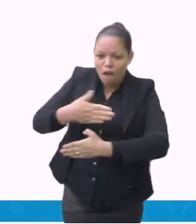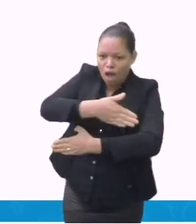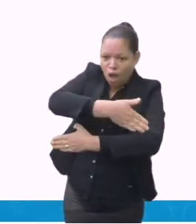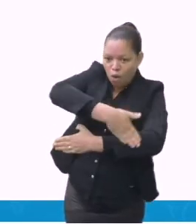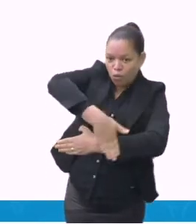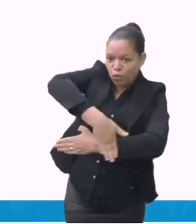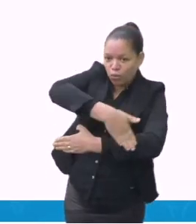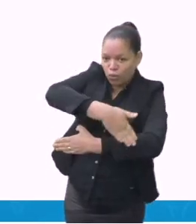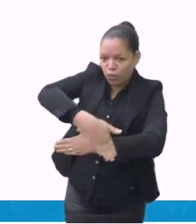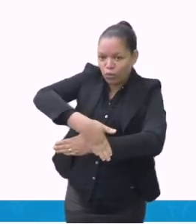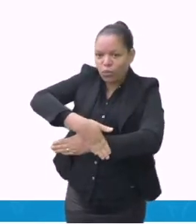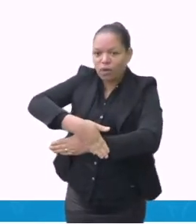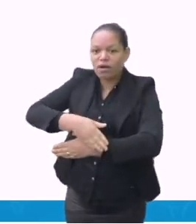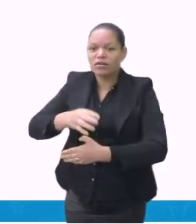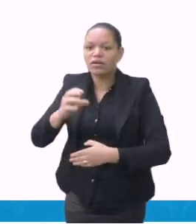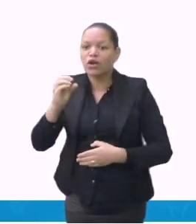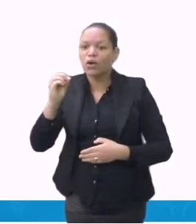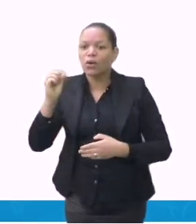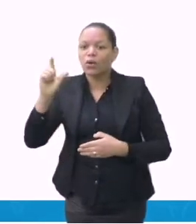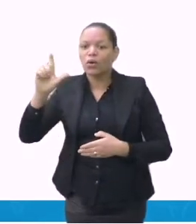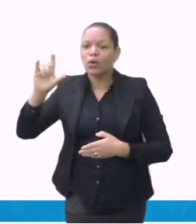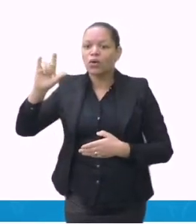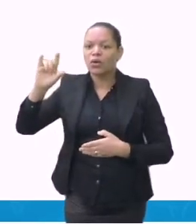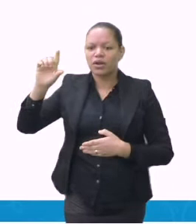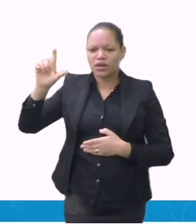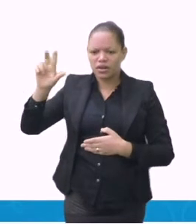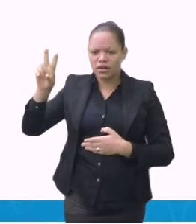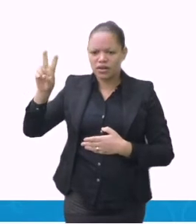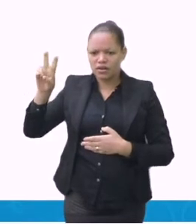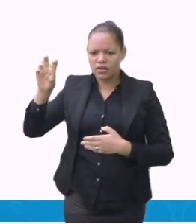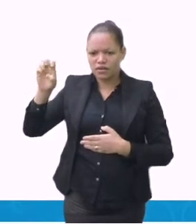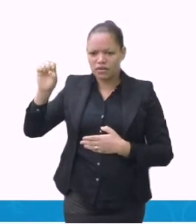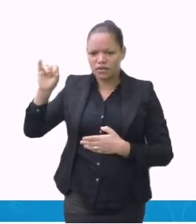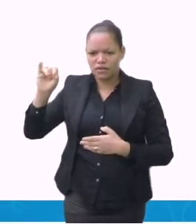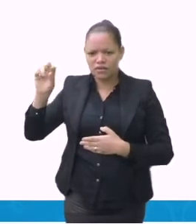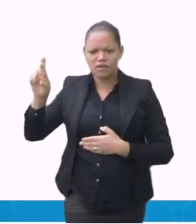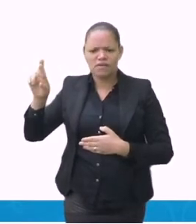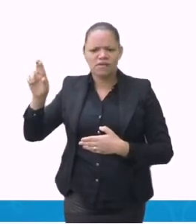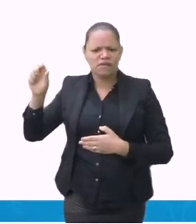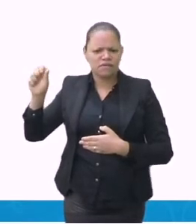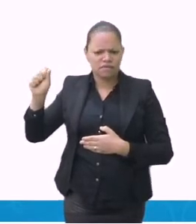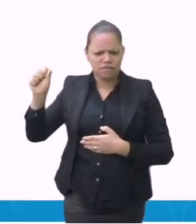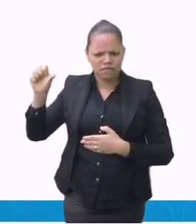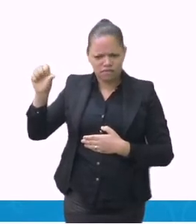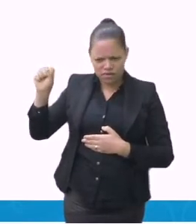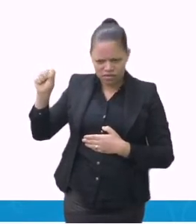Então, dele aqui, ó, vai sair aqui, certo? Na Rua das Oliveiras, como está mostrando aqui.